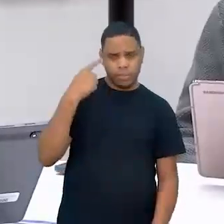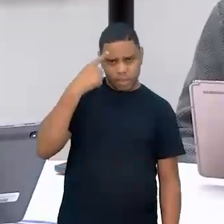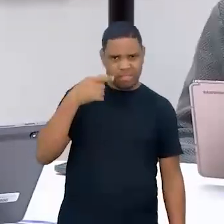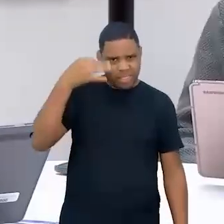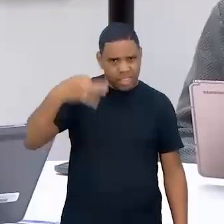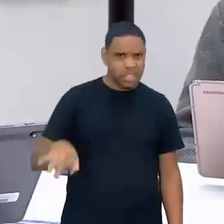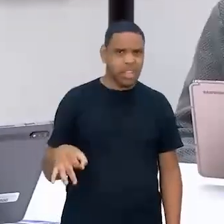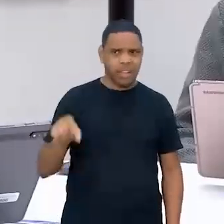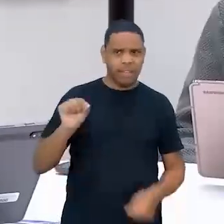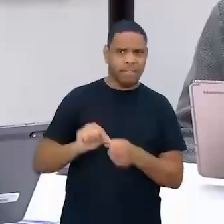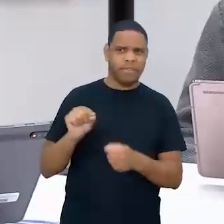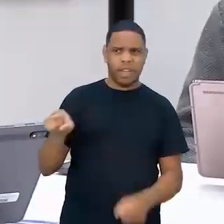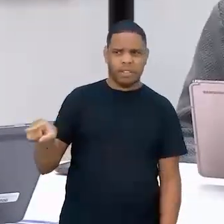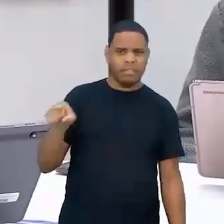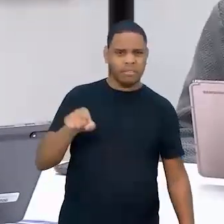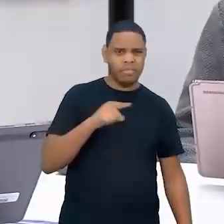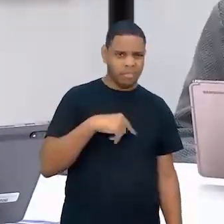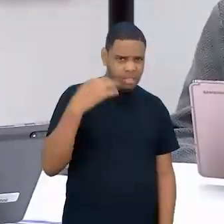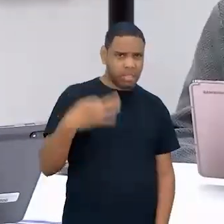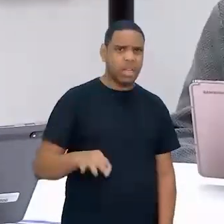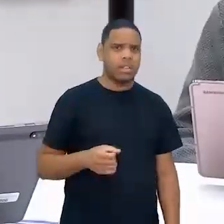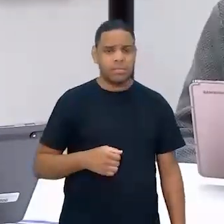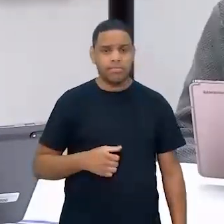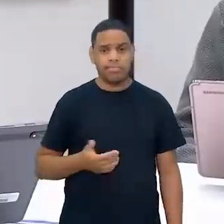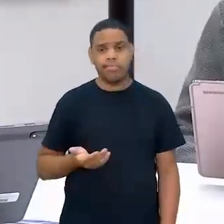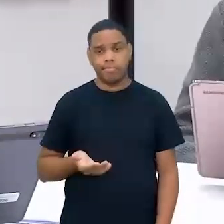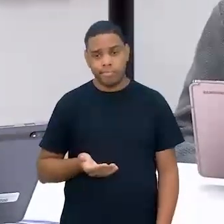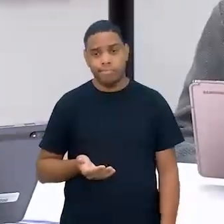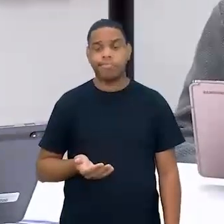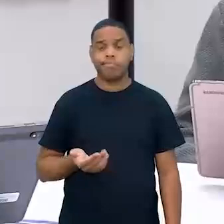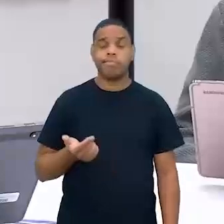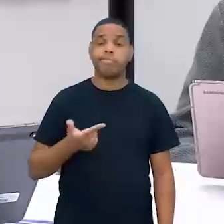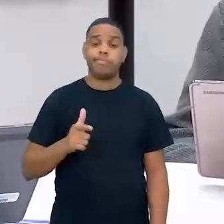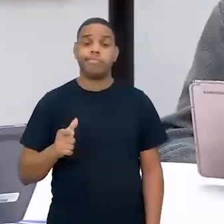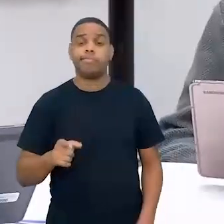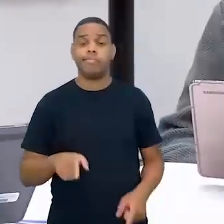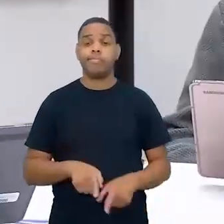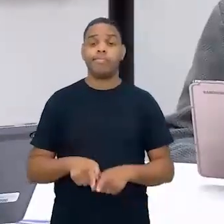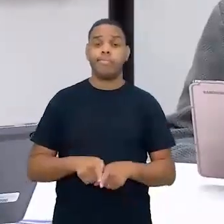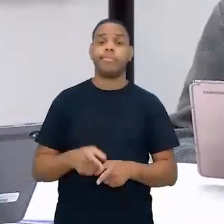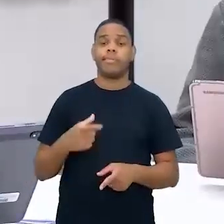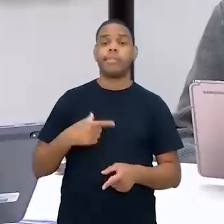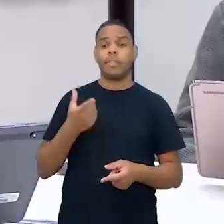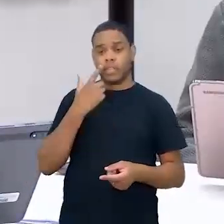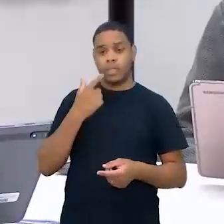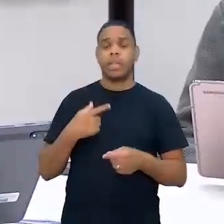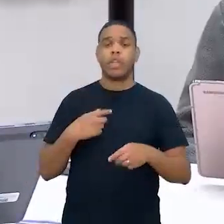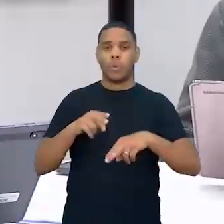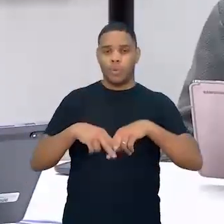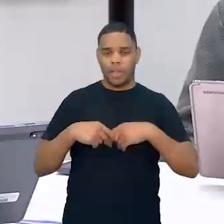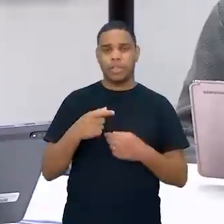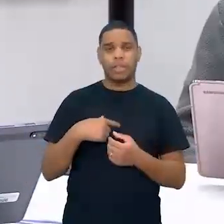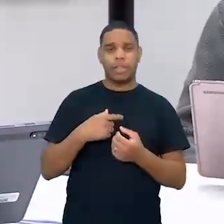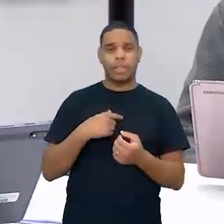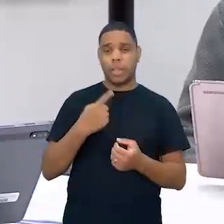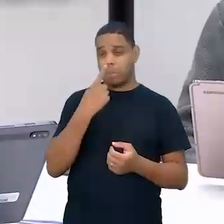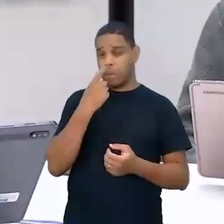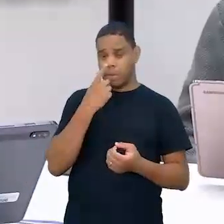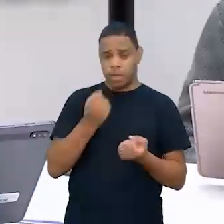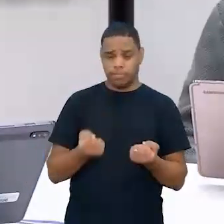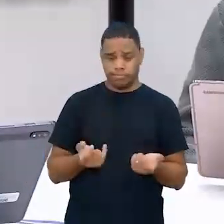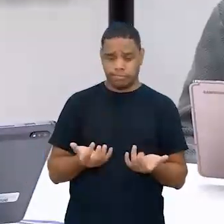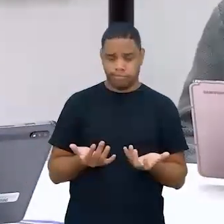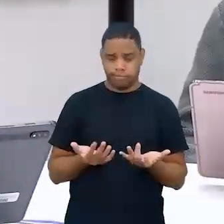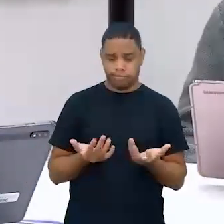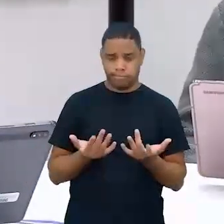essas escolhas que a gente tem feito, né? E aí a gente vai para um outro ponto, que é a questão dos gases do efeito estufa, né? Cada vez que a gente